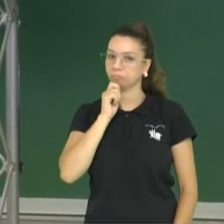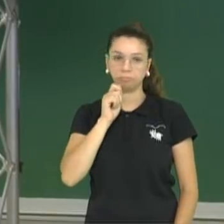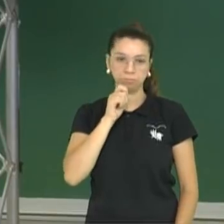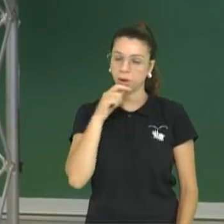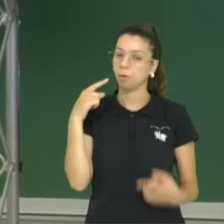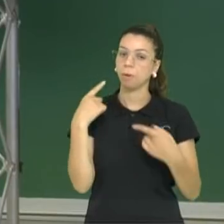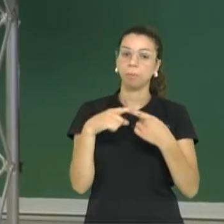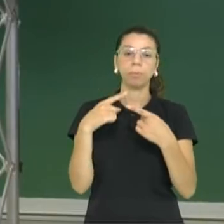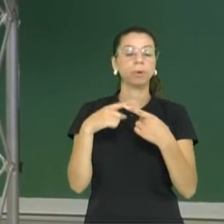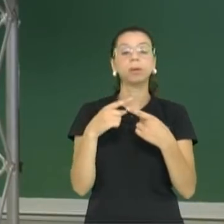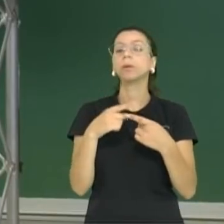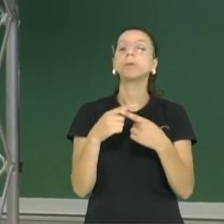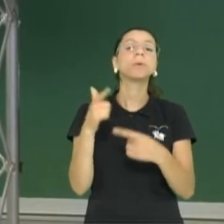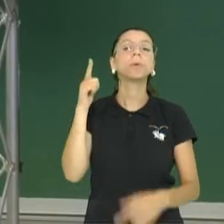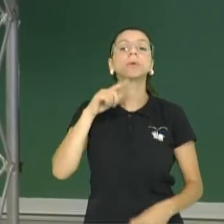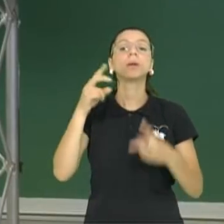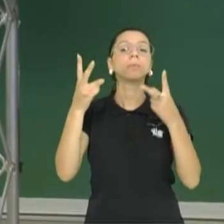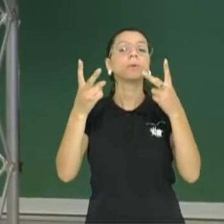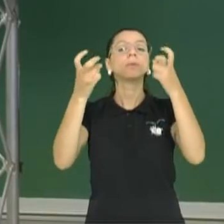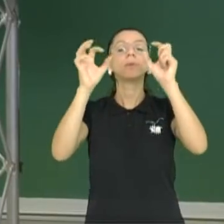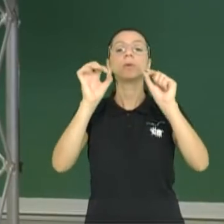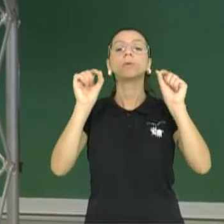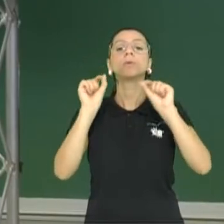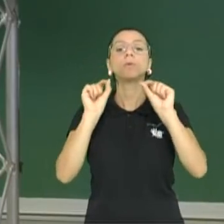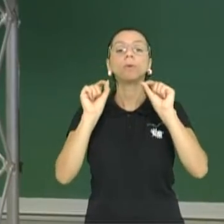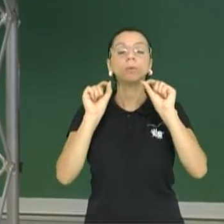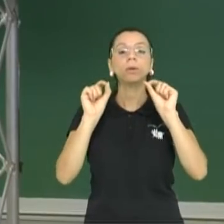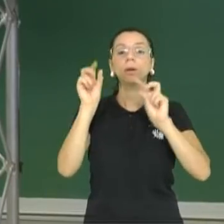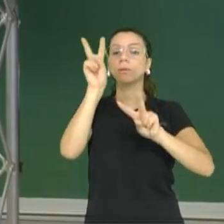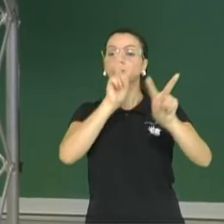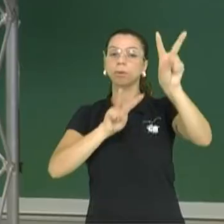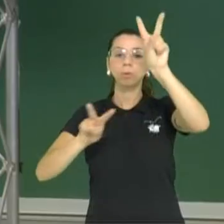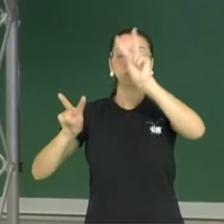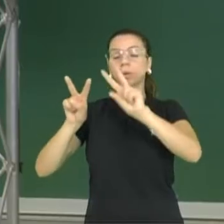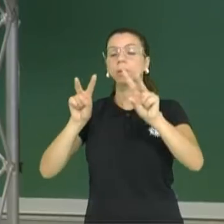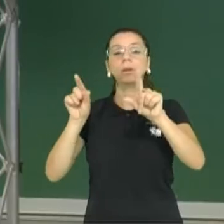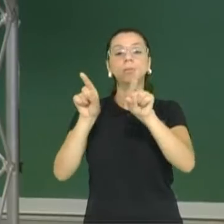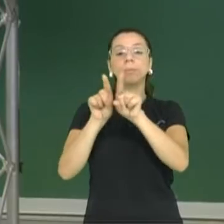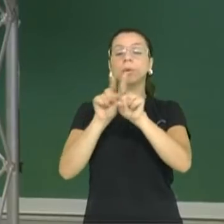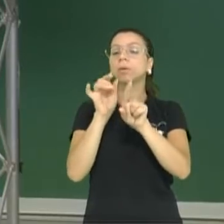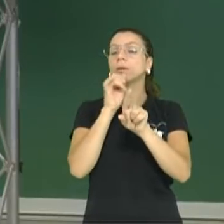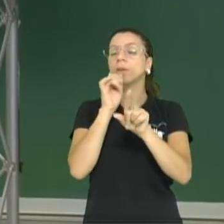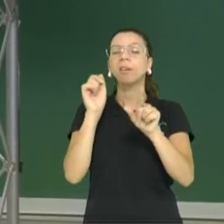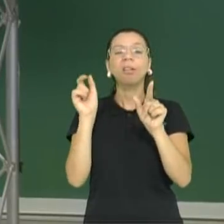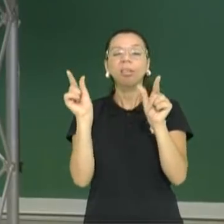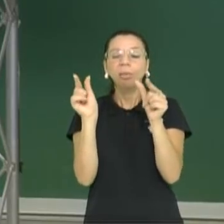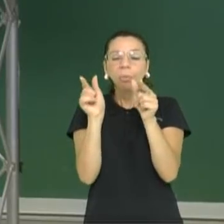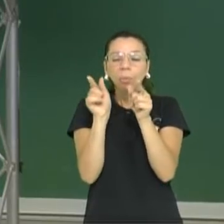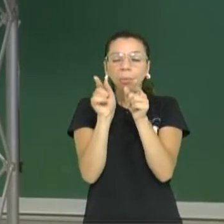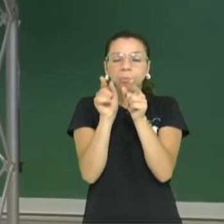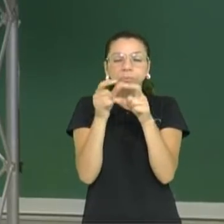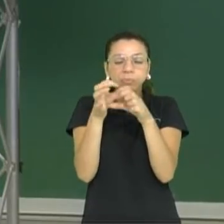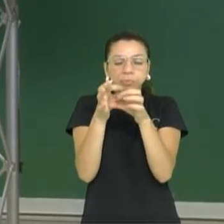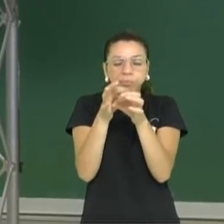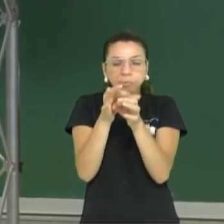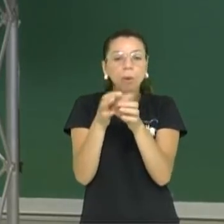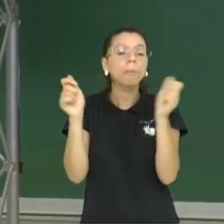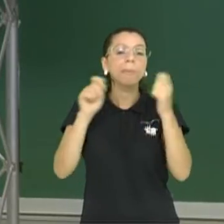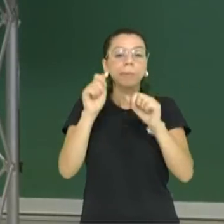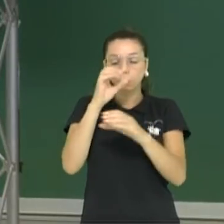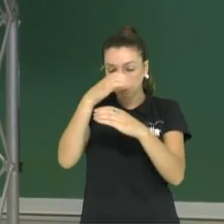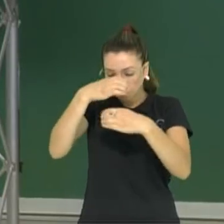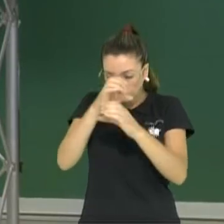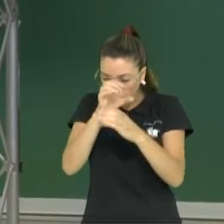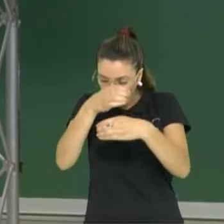é macroscópico. O que é microscópico? Eu preciso de um instrumento, o microscópio, para enxergar. Então,